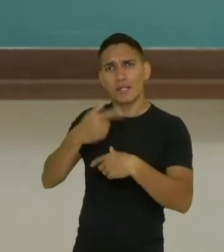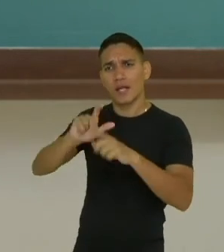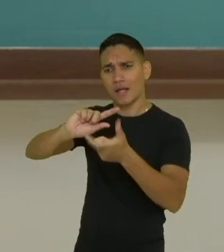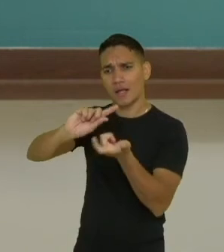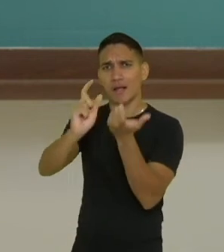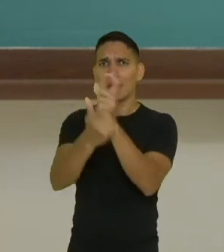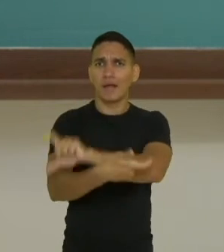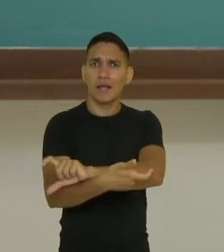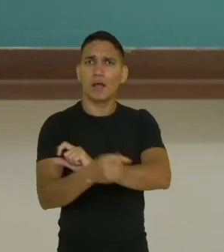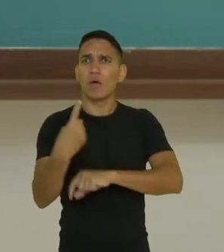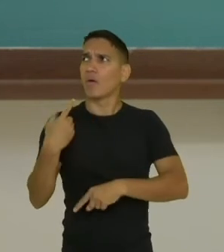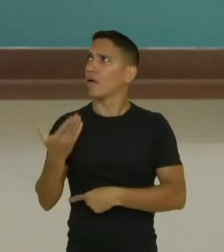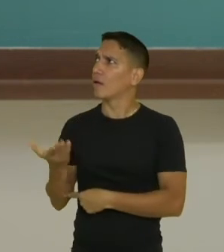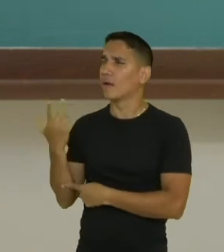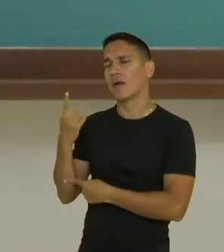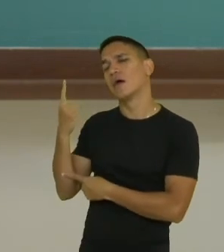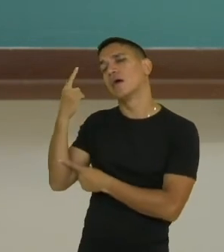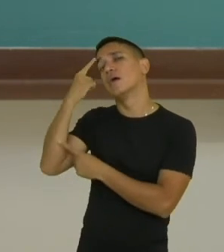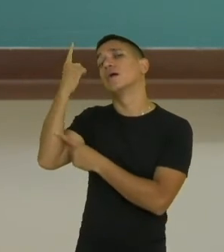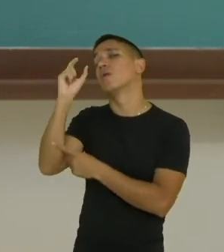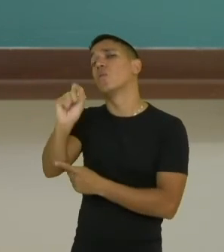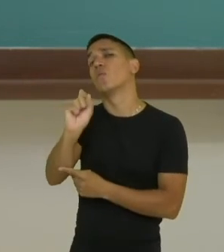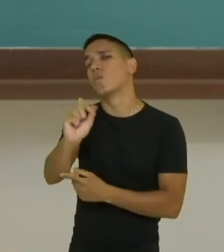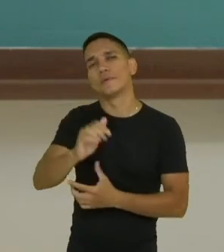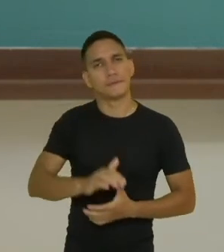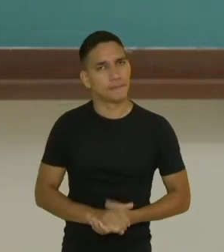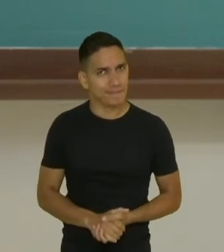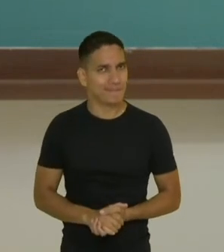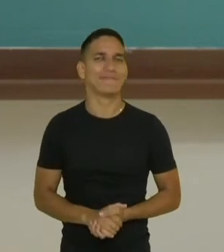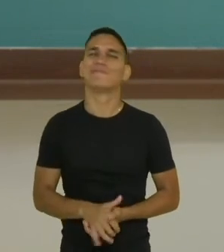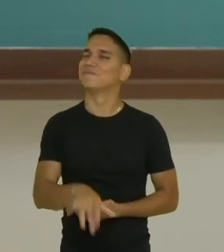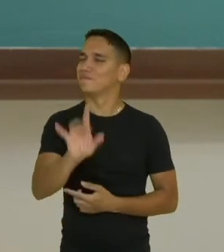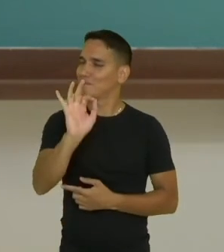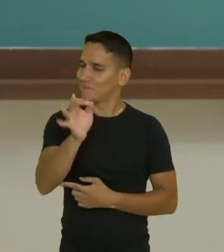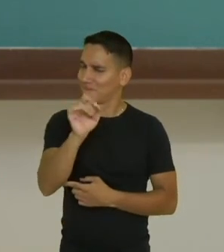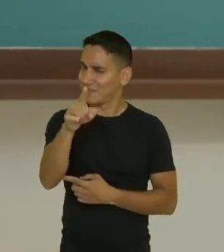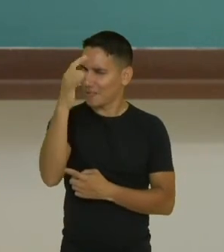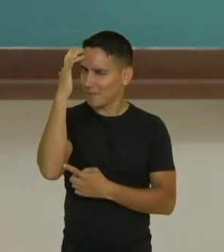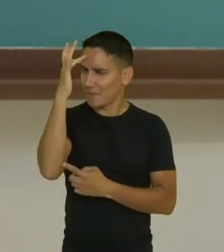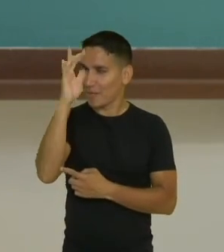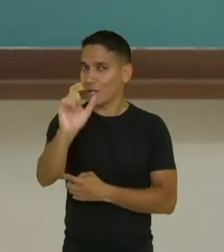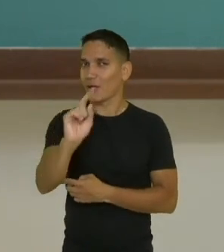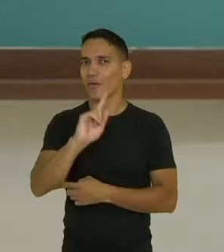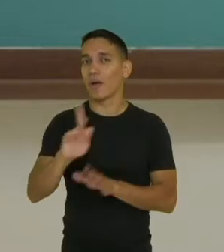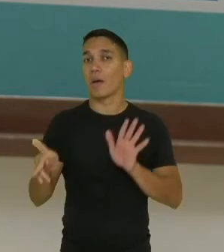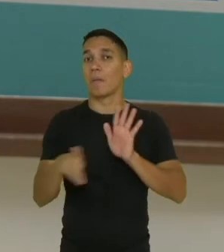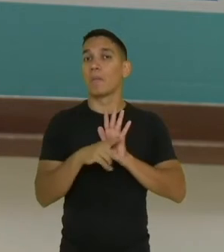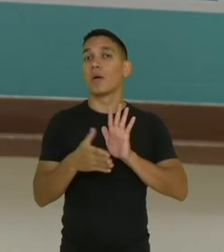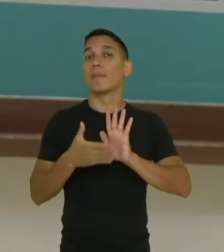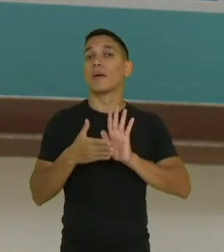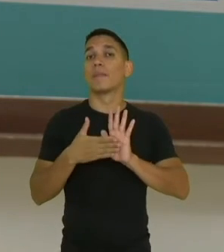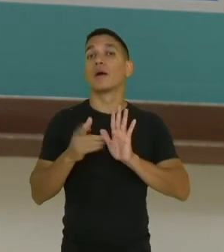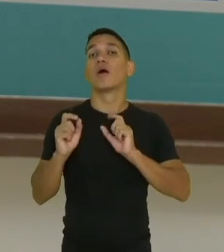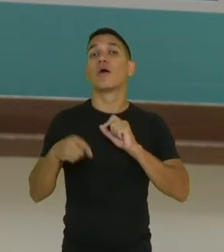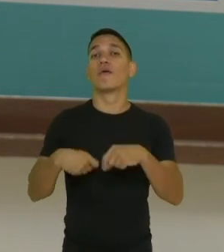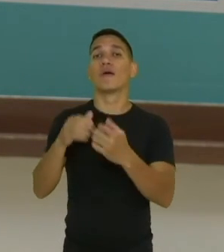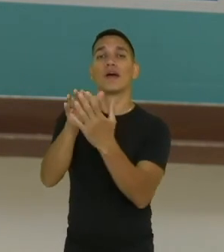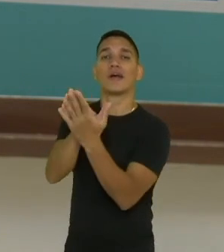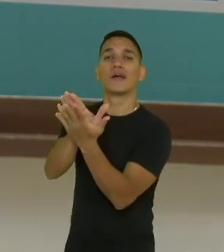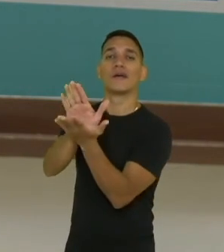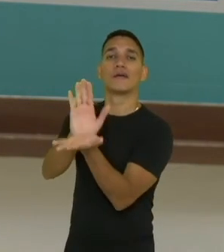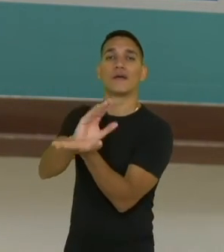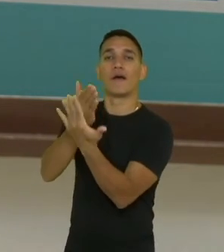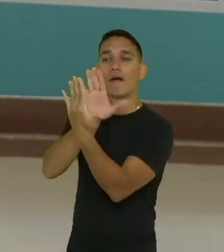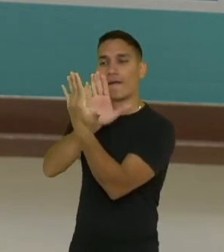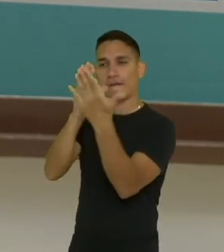invertidas. Isso nos remete à ideia de... Isso mesmo que você pensou. Nos remete à ideia de reflexo. E,